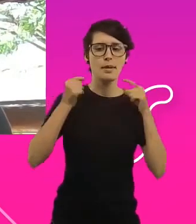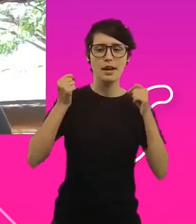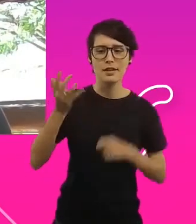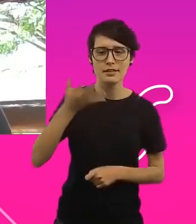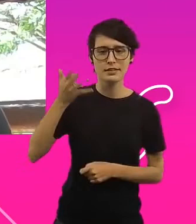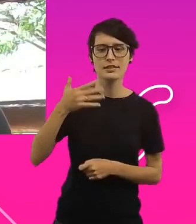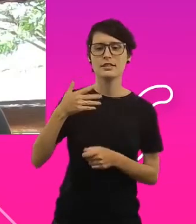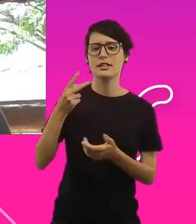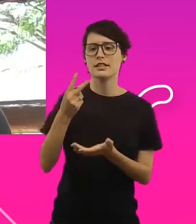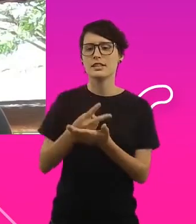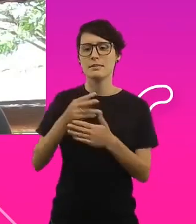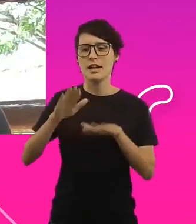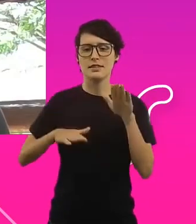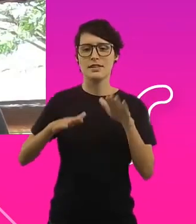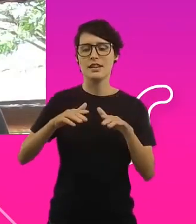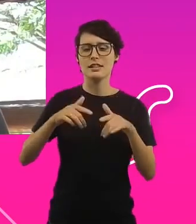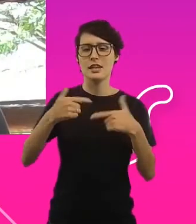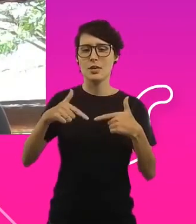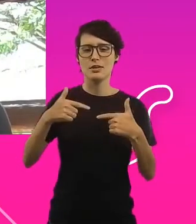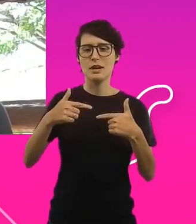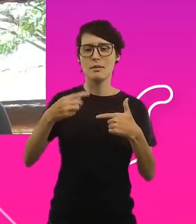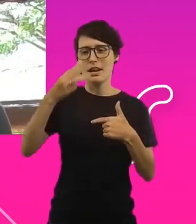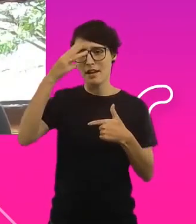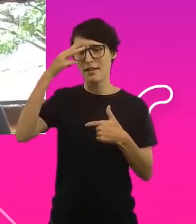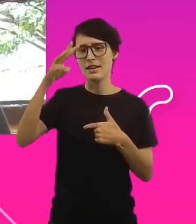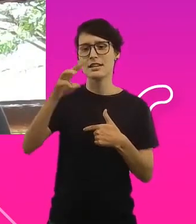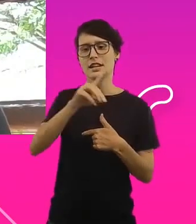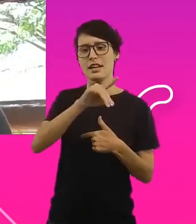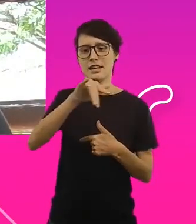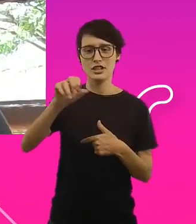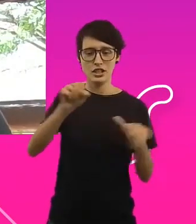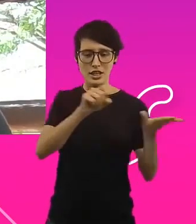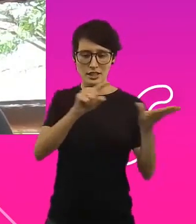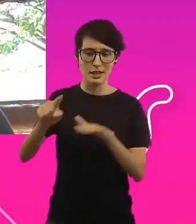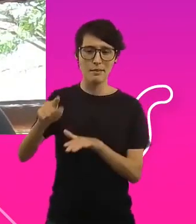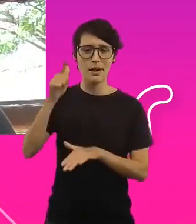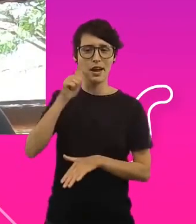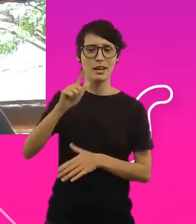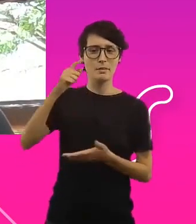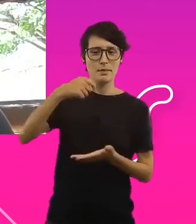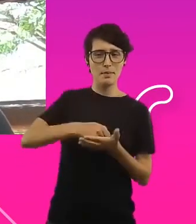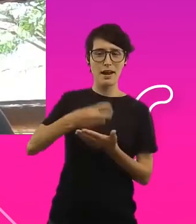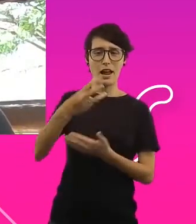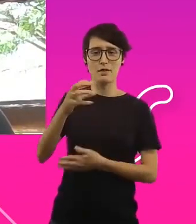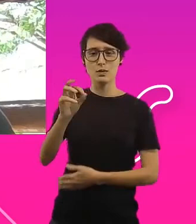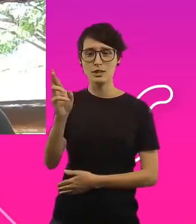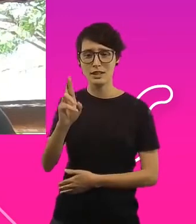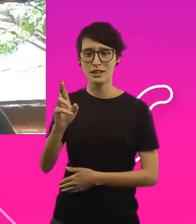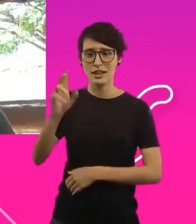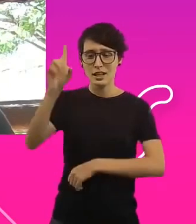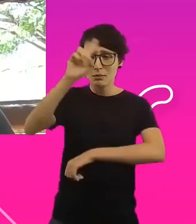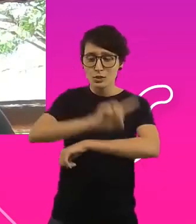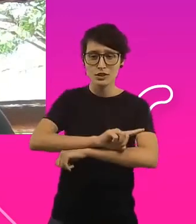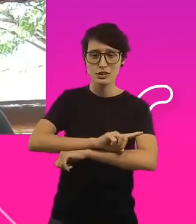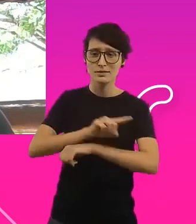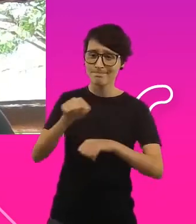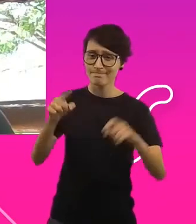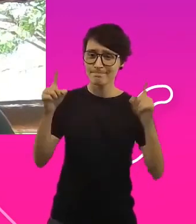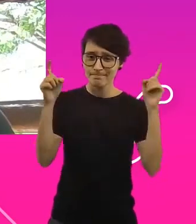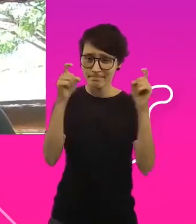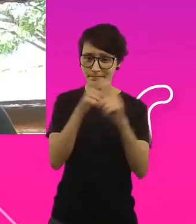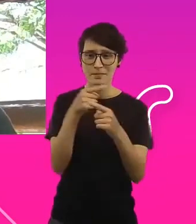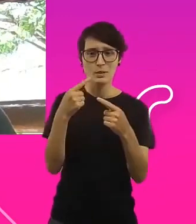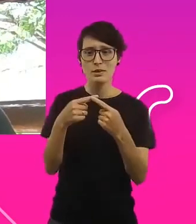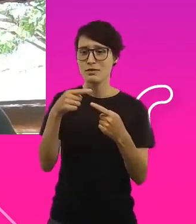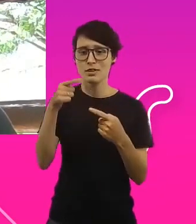e trabalhava 3 dias por semana. Era uma situação muito difícil, porque a gente, quando você está assim, você não